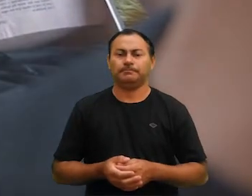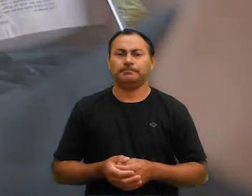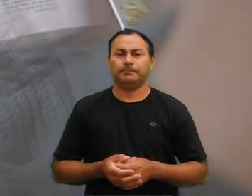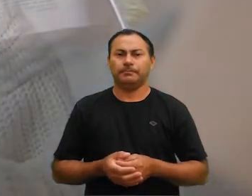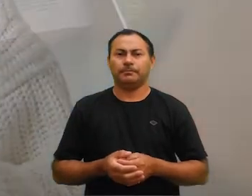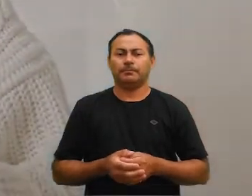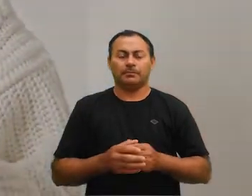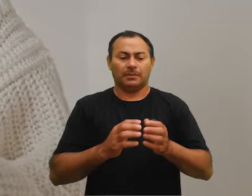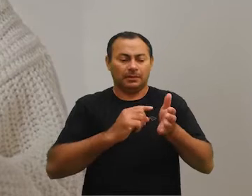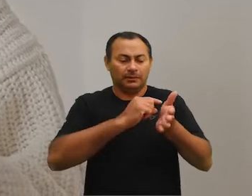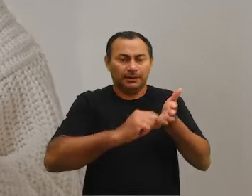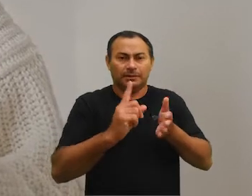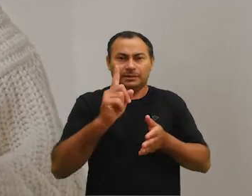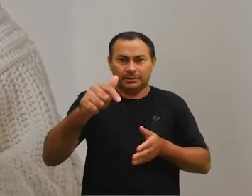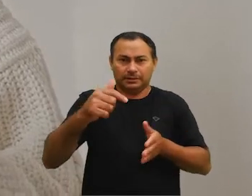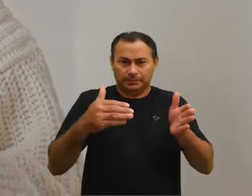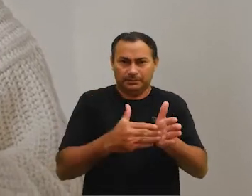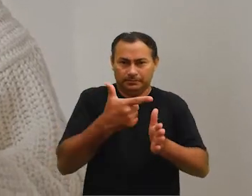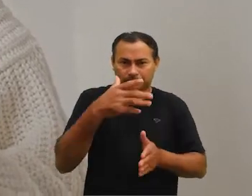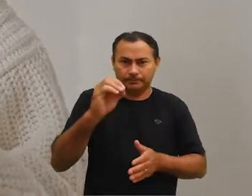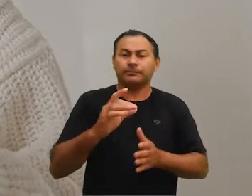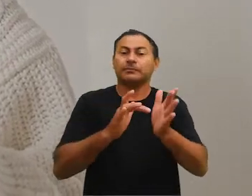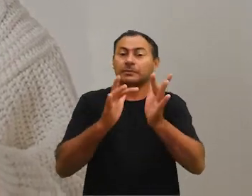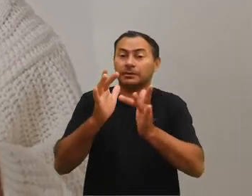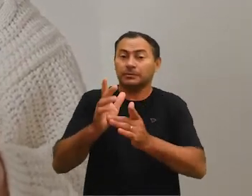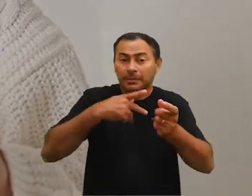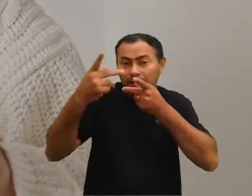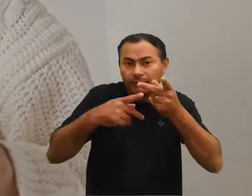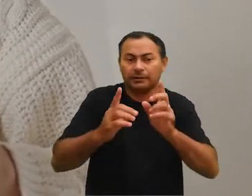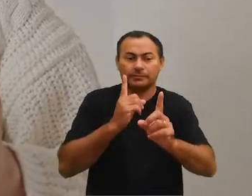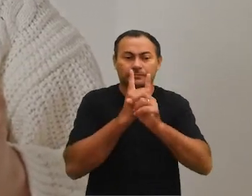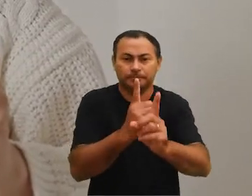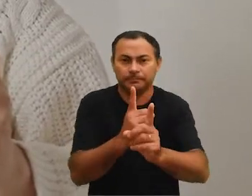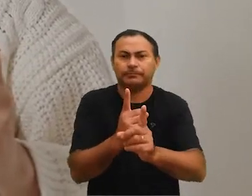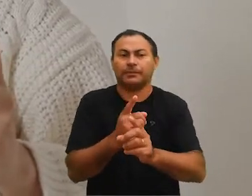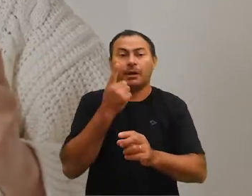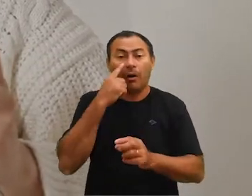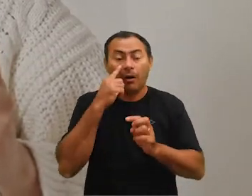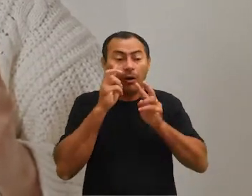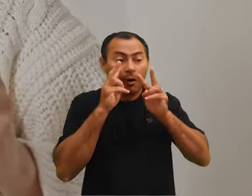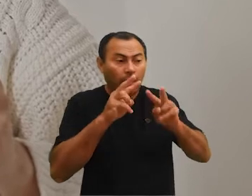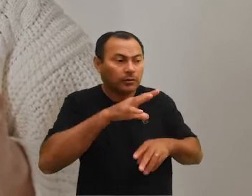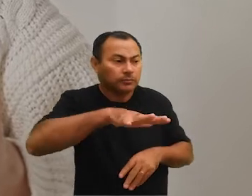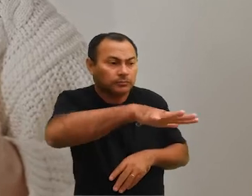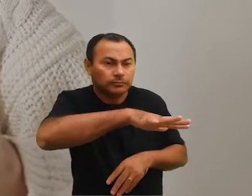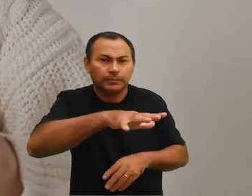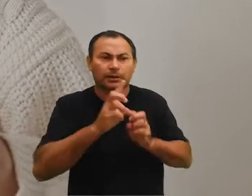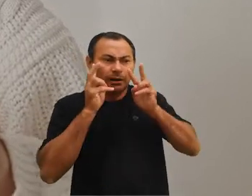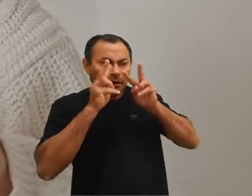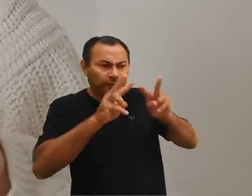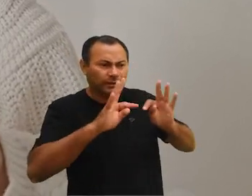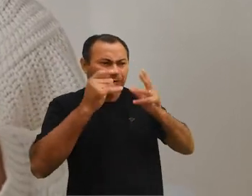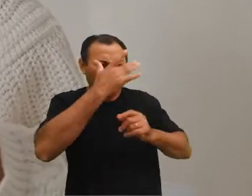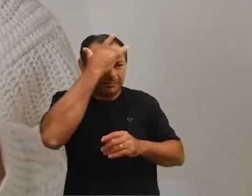montanha. Nos versículos 17 a 20, Jesus estava dizendo aos discípulos, olhem lá para baixo. Vocês